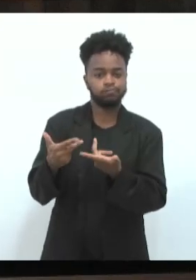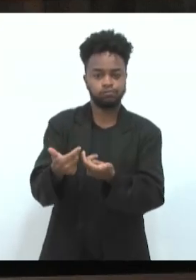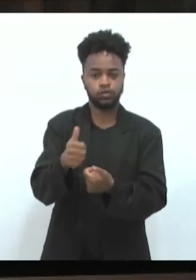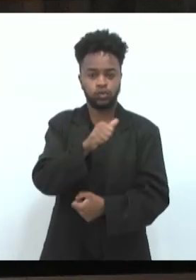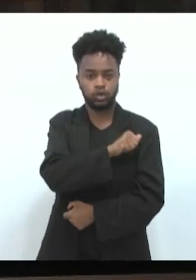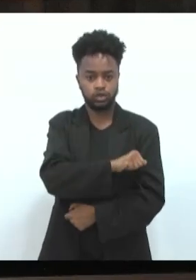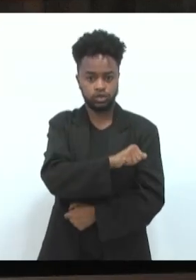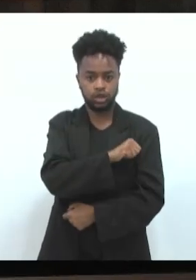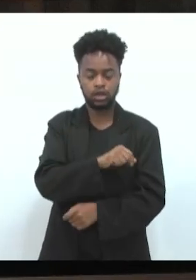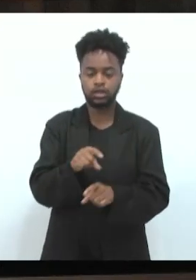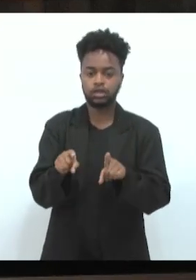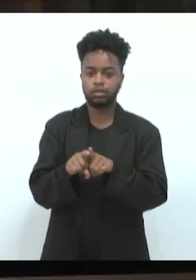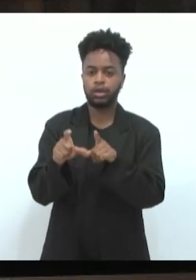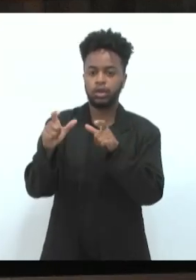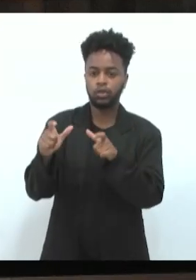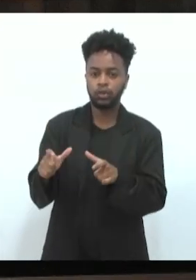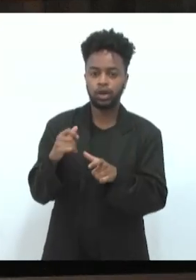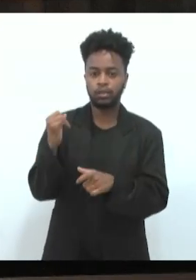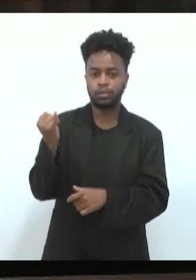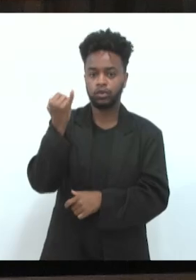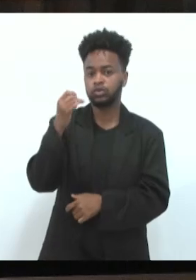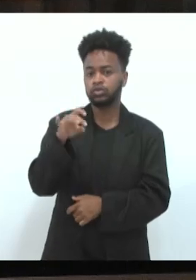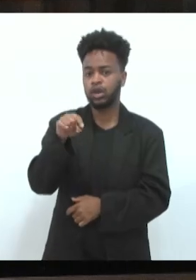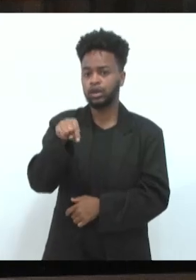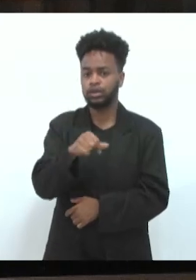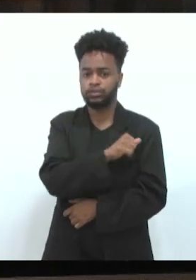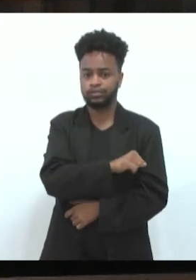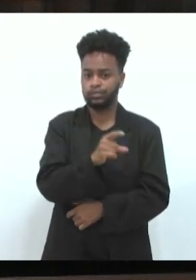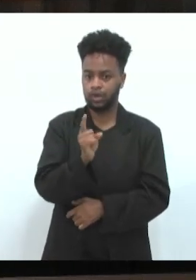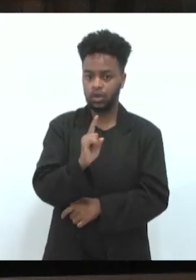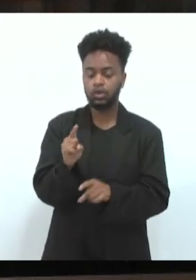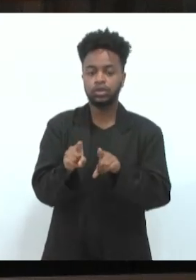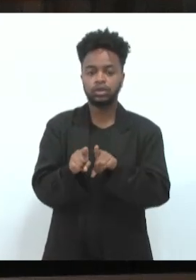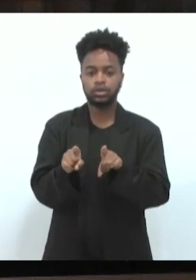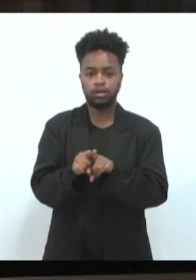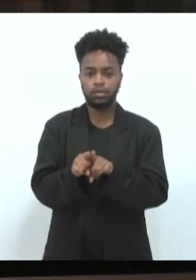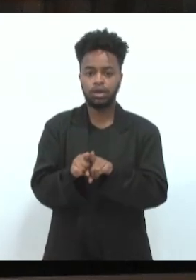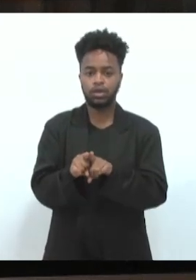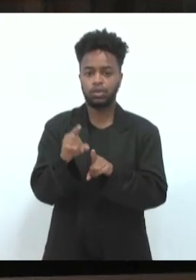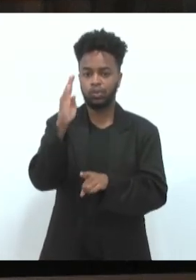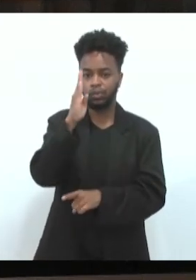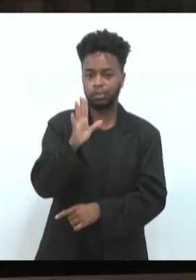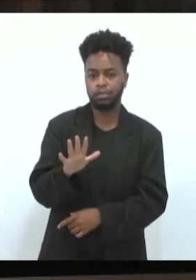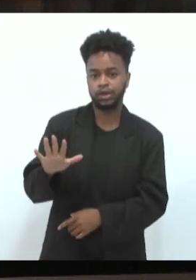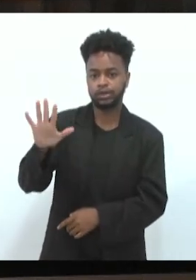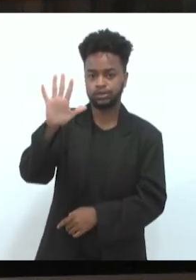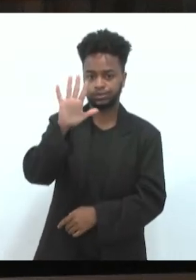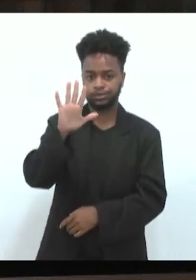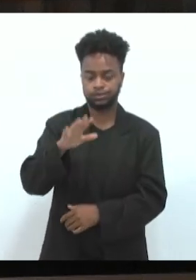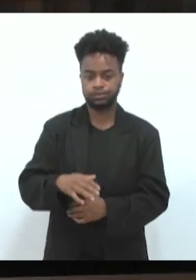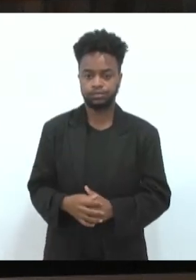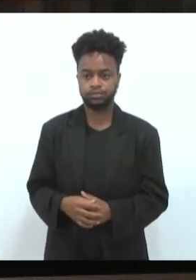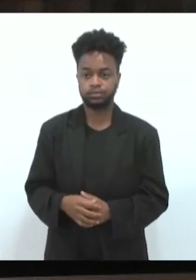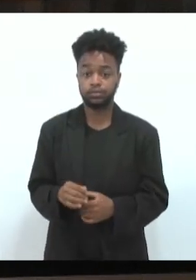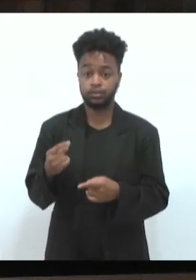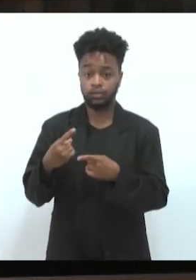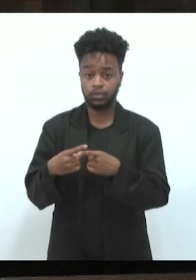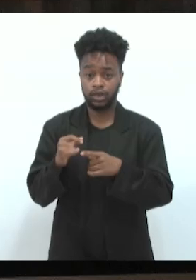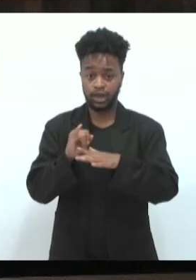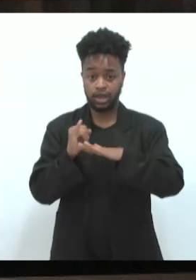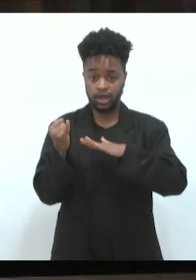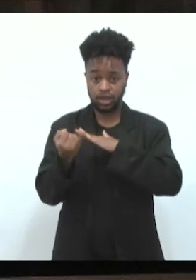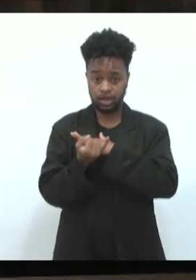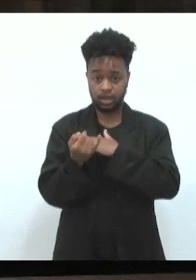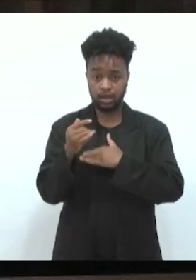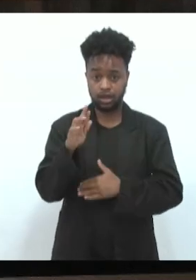é um cartão postal, não apenas do estado do Rio de Janeiro, mas também de todo o Brasil. A Ilha Grande, ela